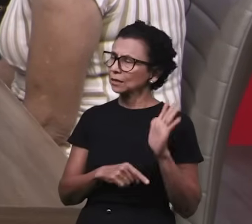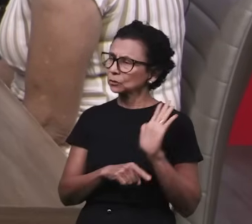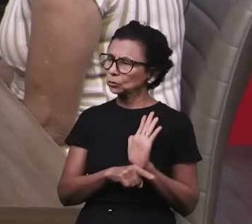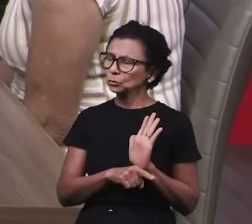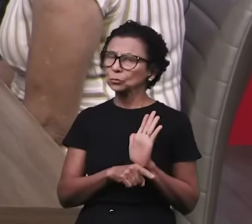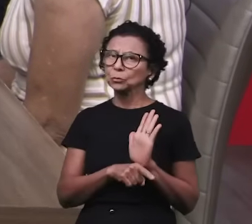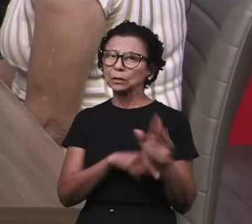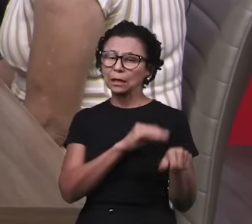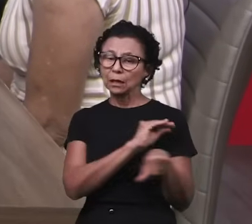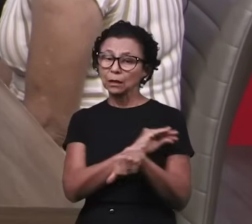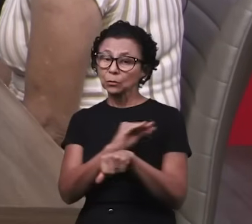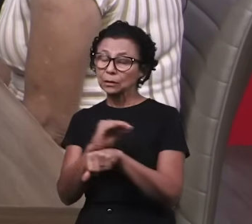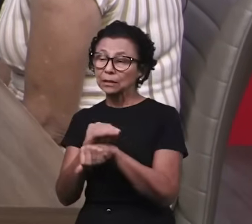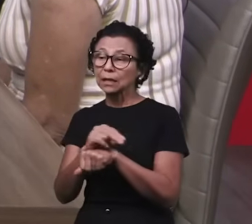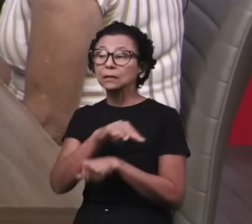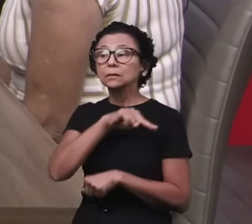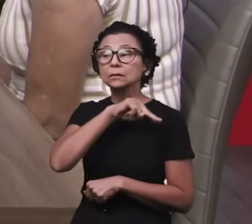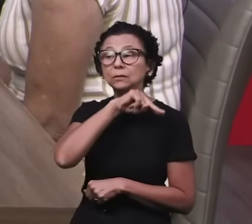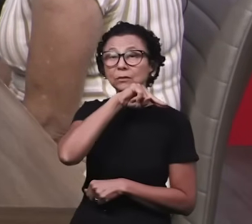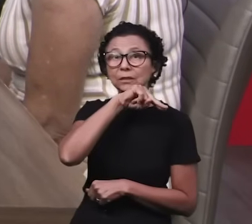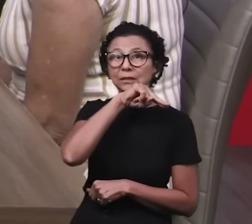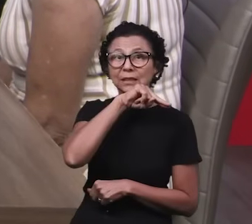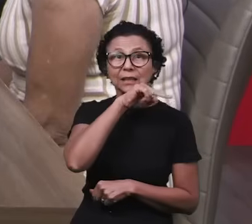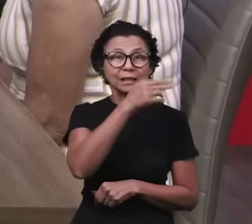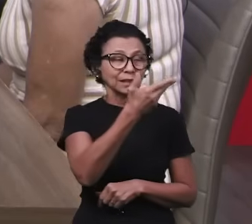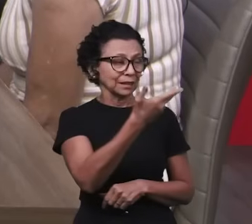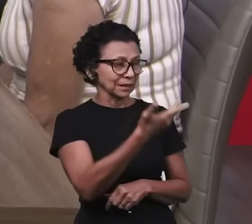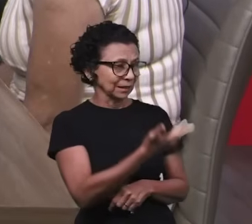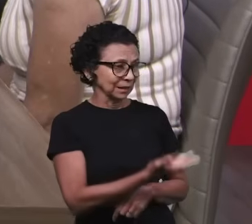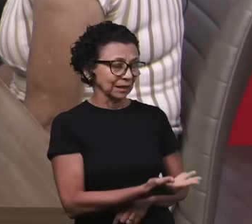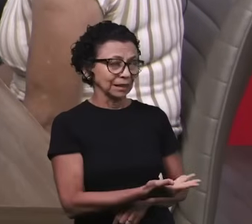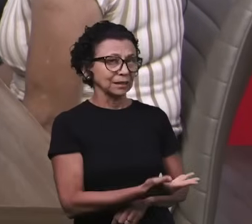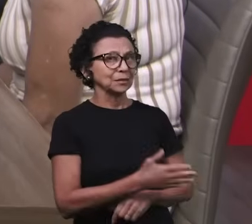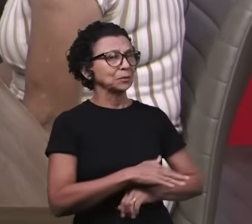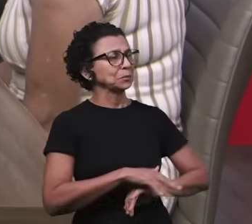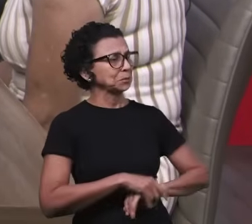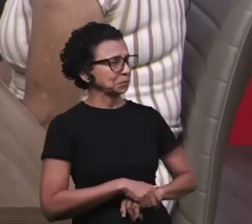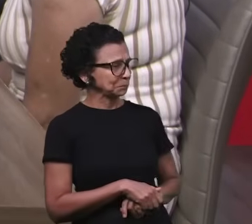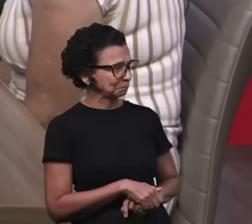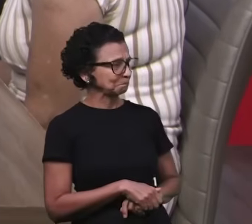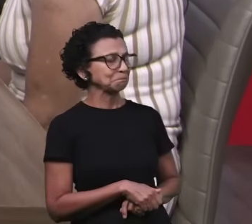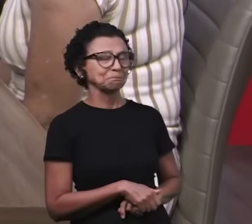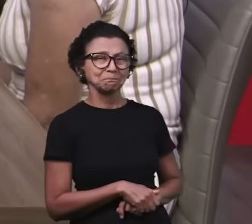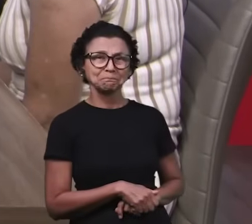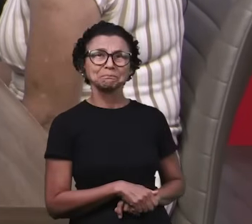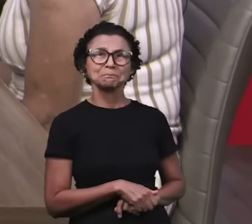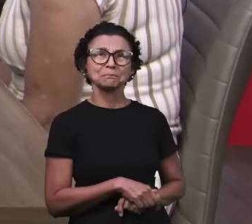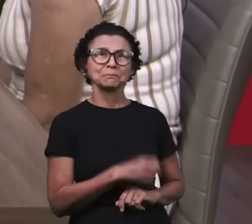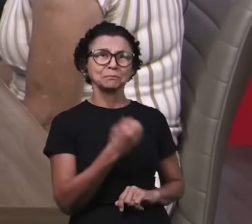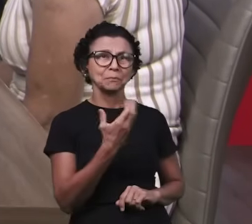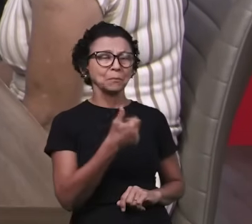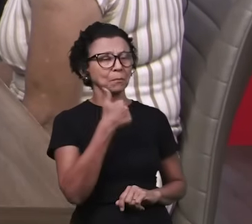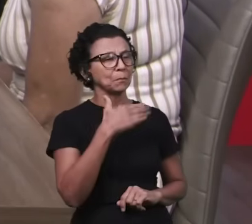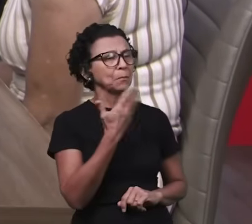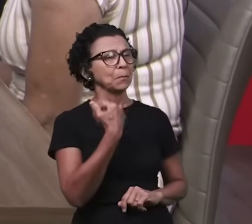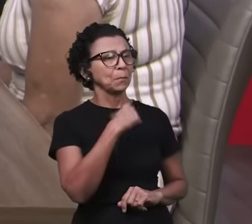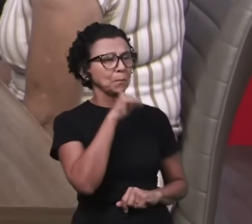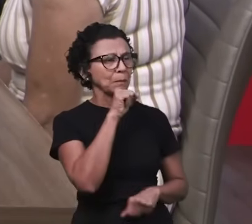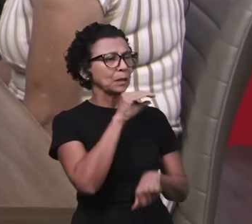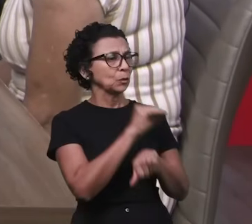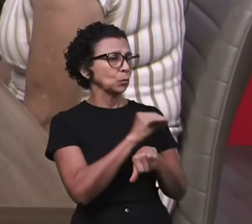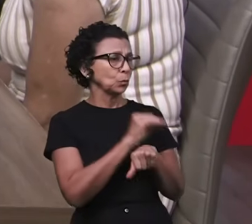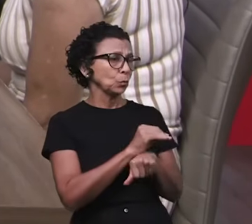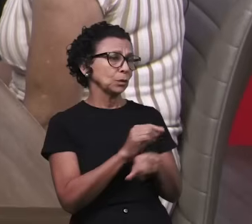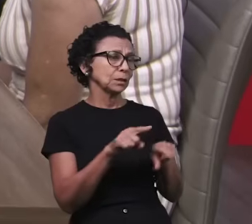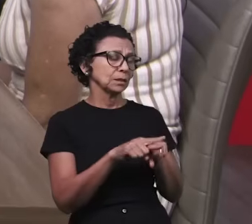aqui vendo um dos netos muito bem cuidado pelo pai, pela mãe, mas também pelo avô e